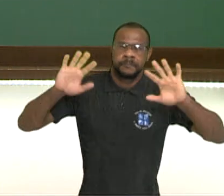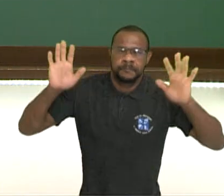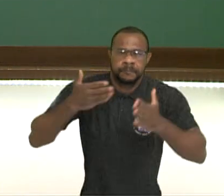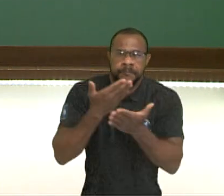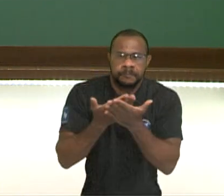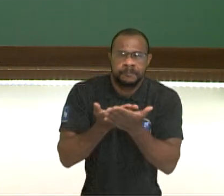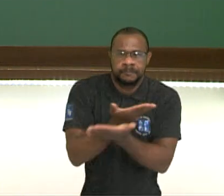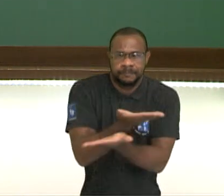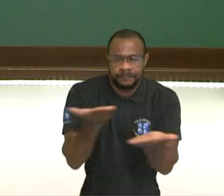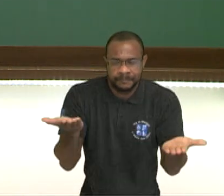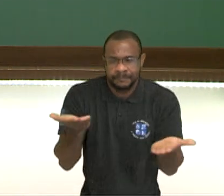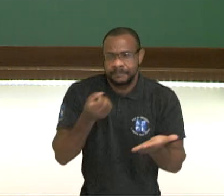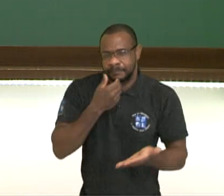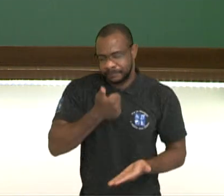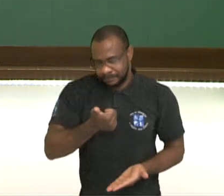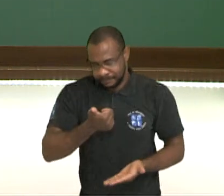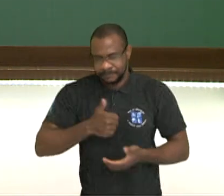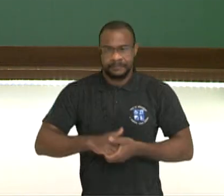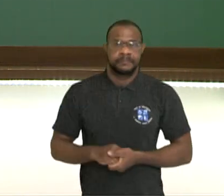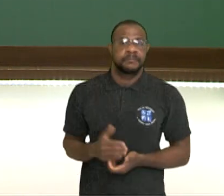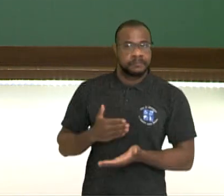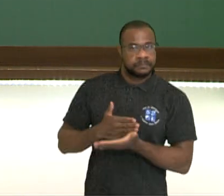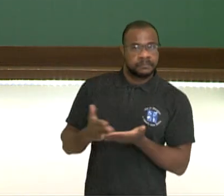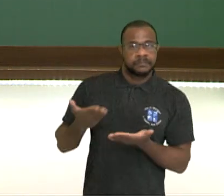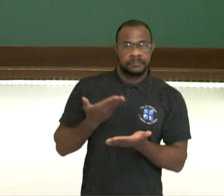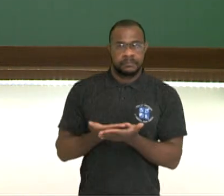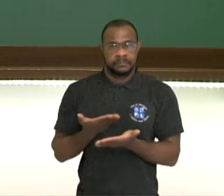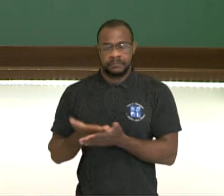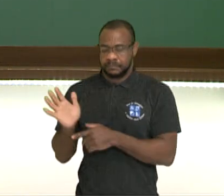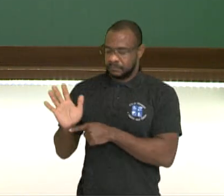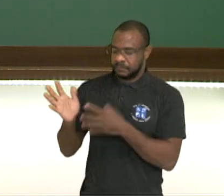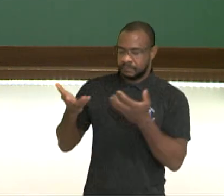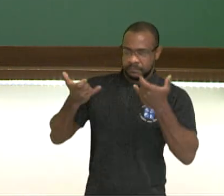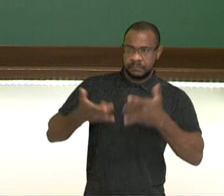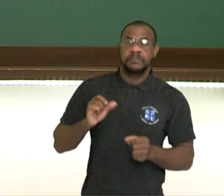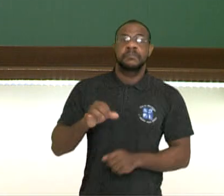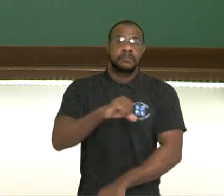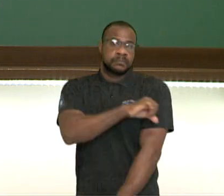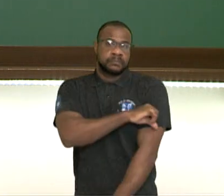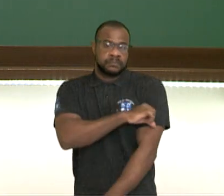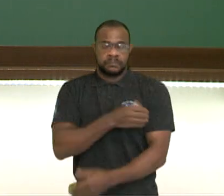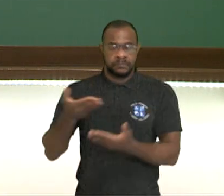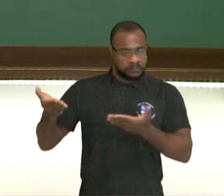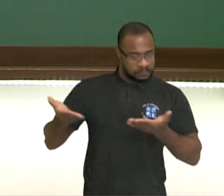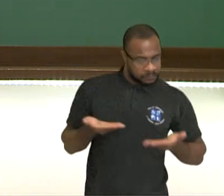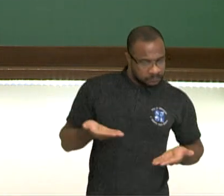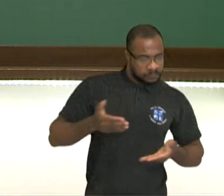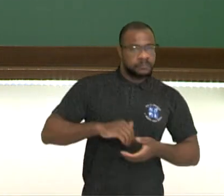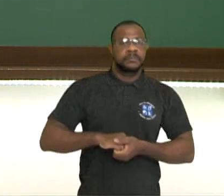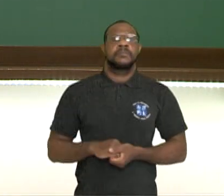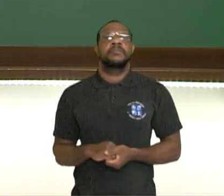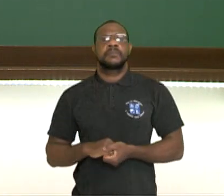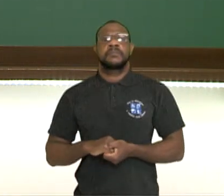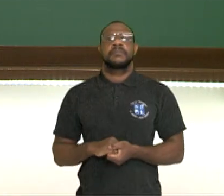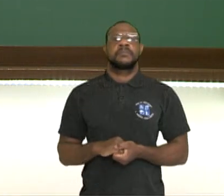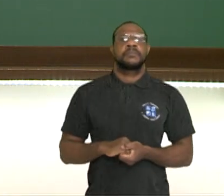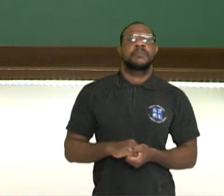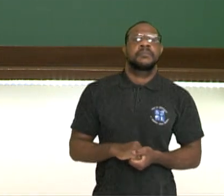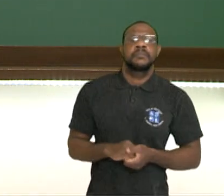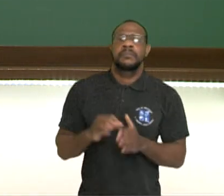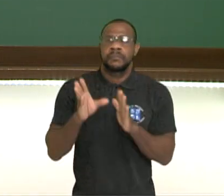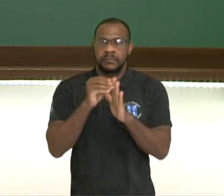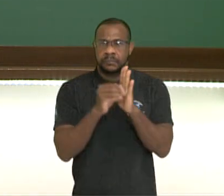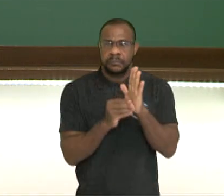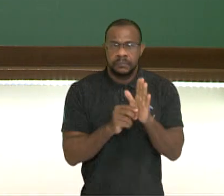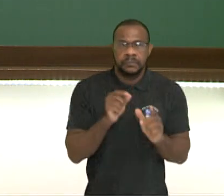Fala galera, beleza? Estamos começando o nosso vídeo do 9º ano. Seja bem-vinda, seja bem-vindo. O